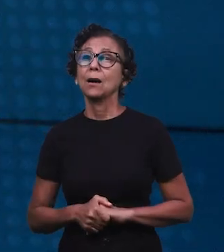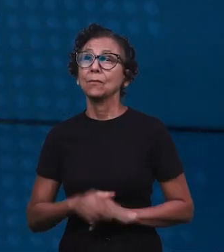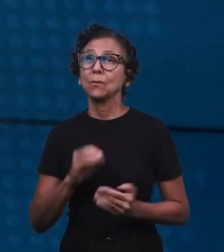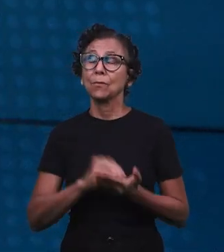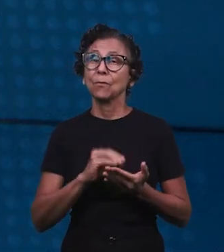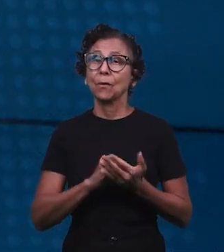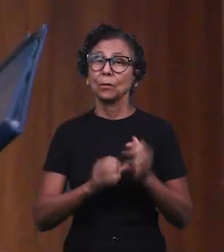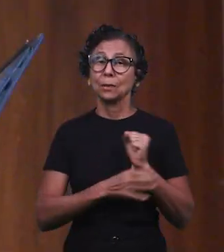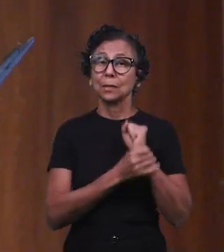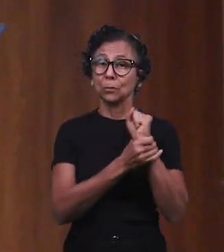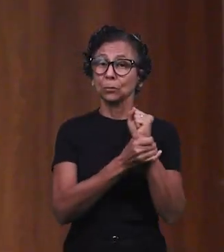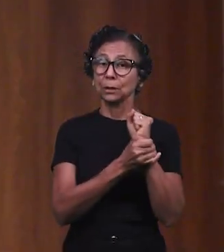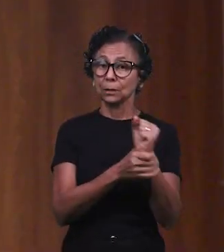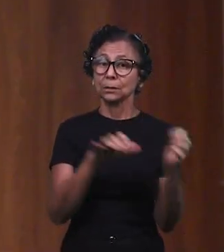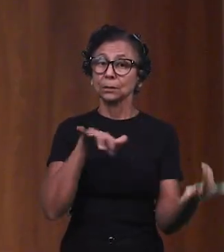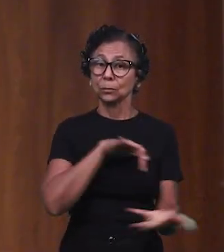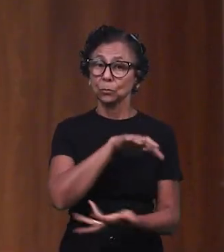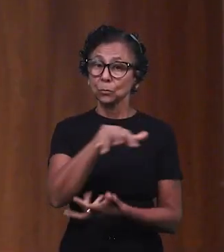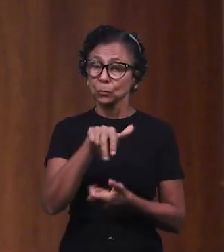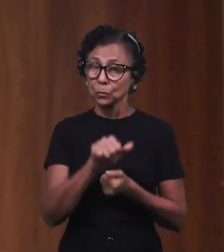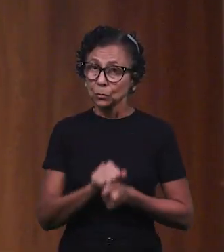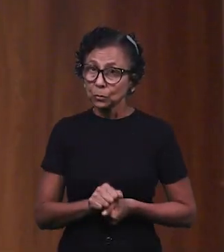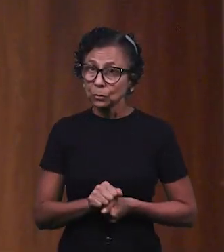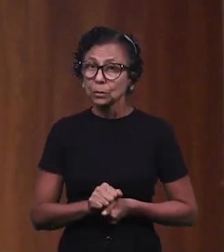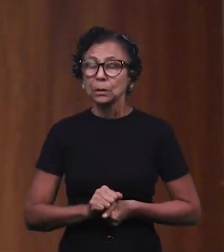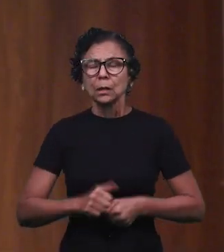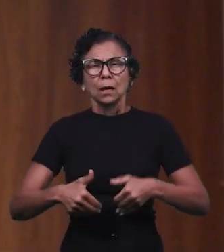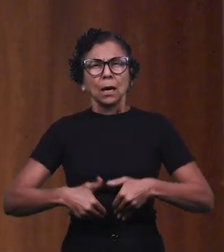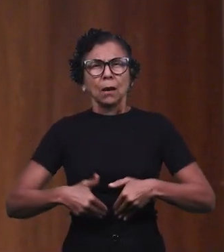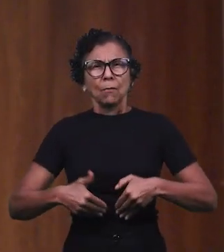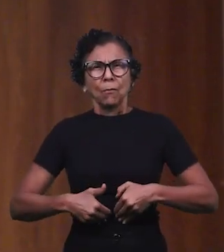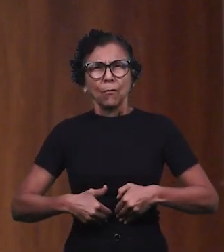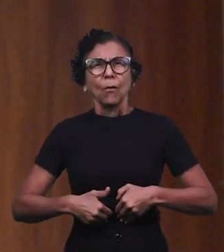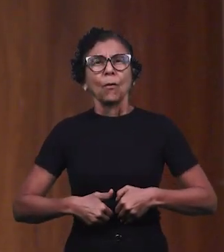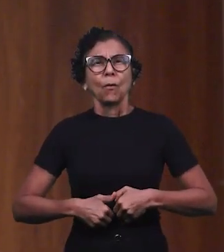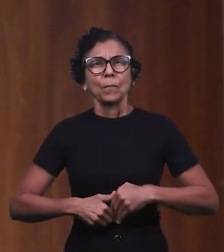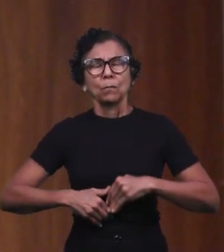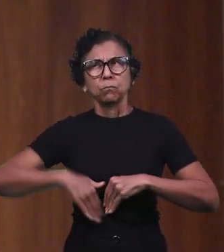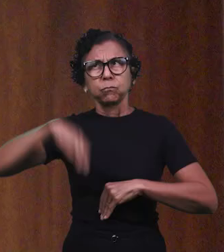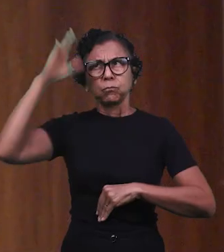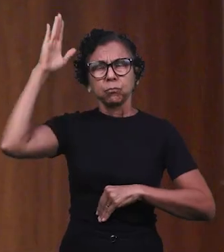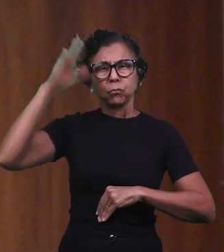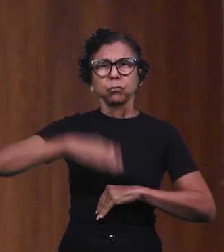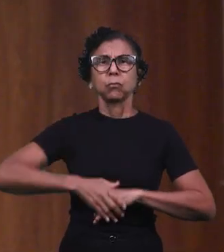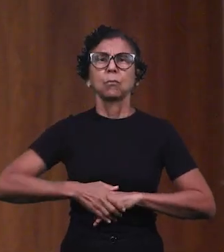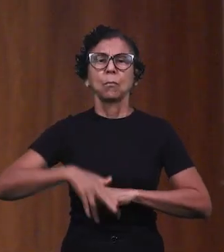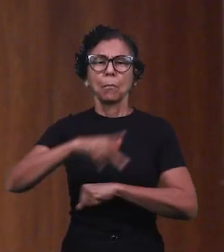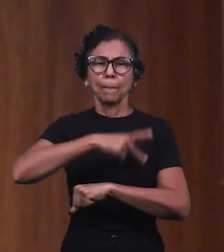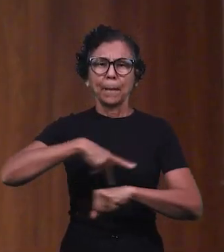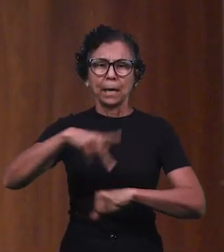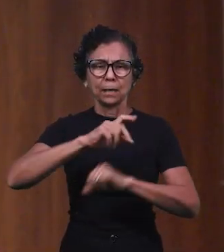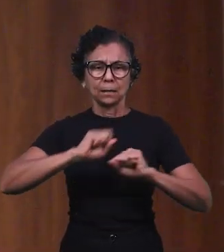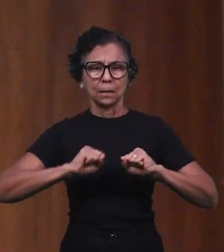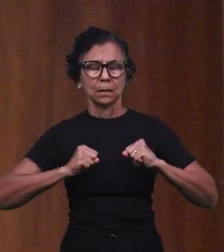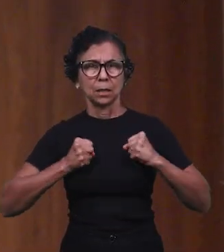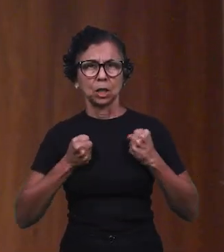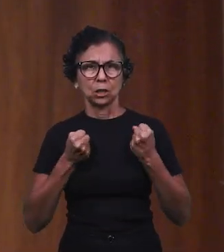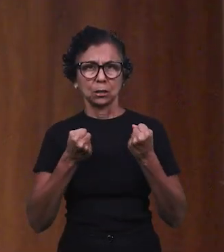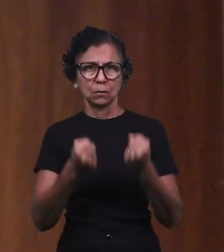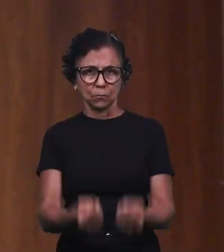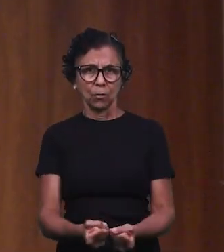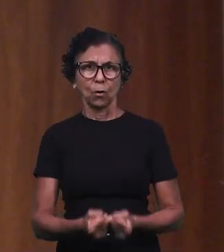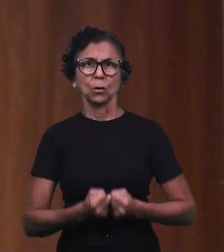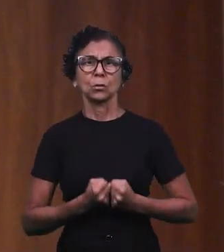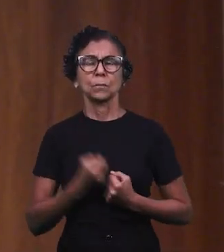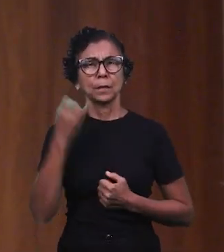segurança mundial. Com o aumento da fome global, vários países têm intensificado seus esforços para combater esse